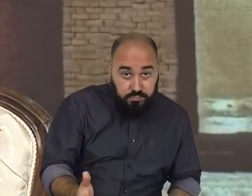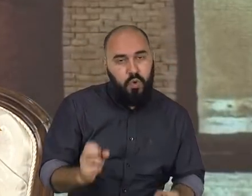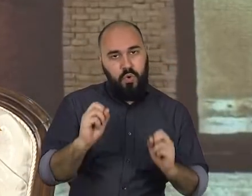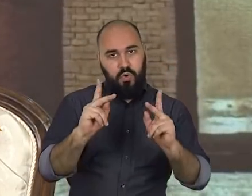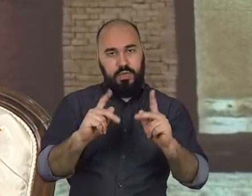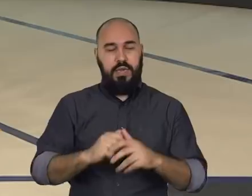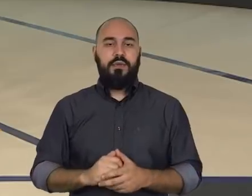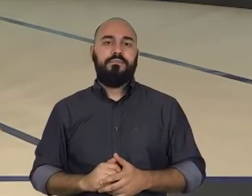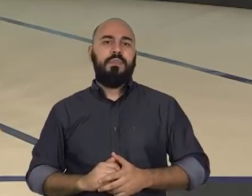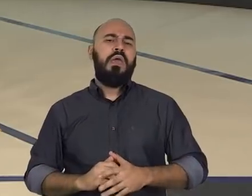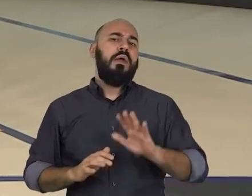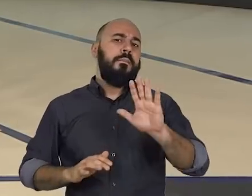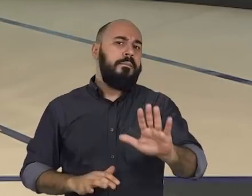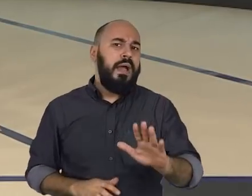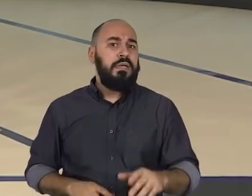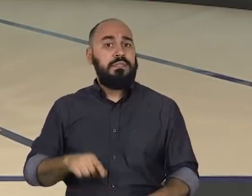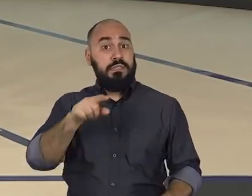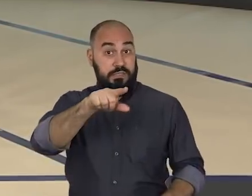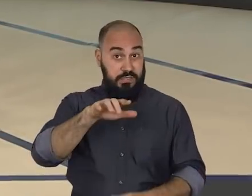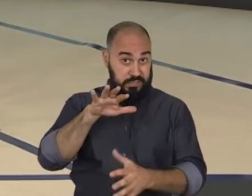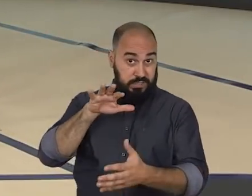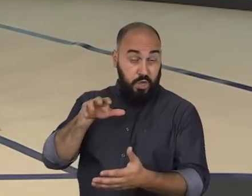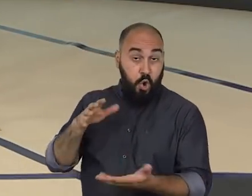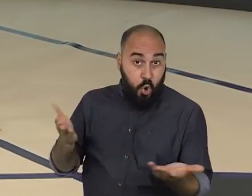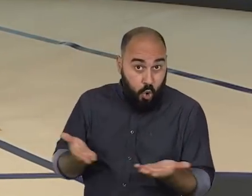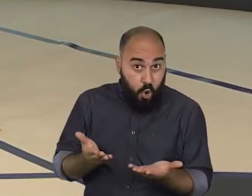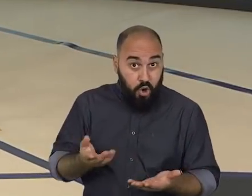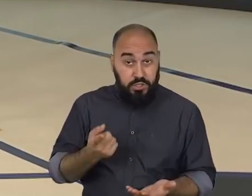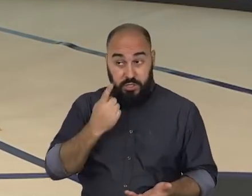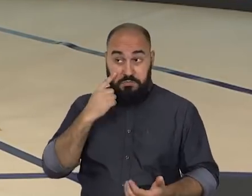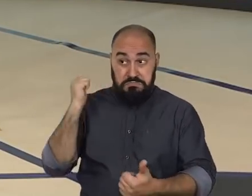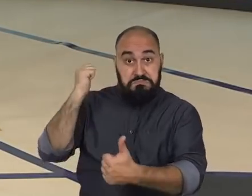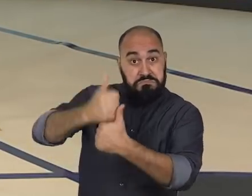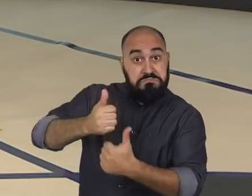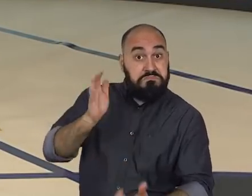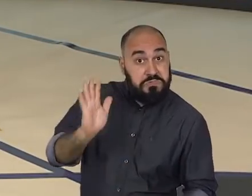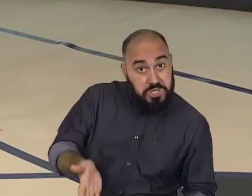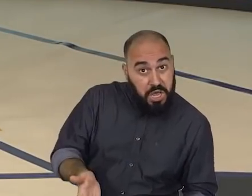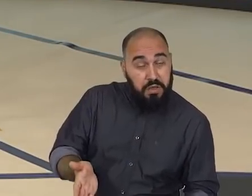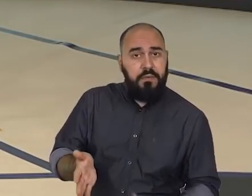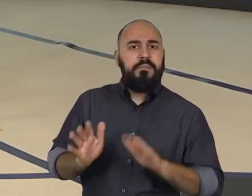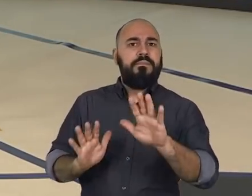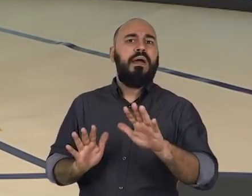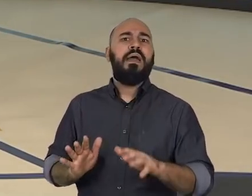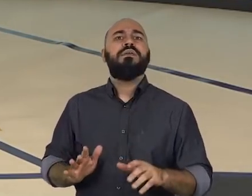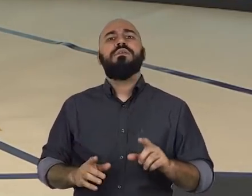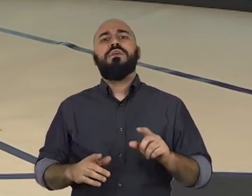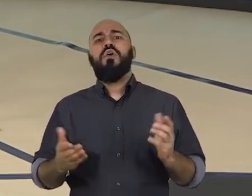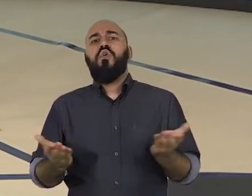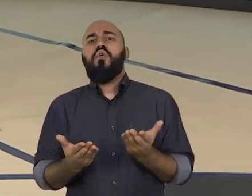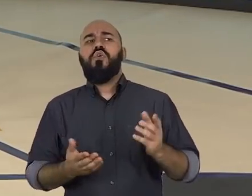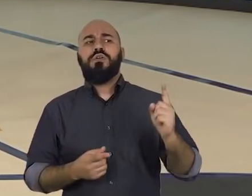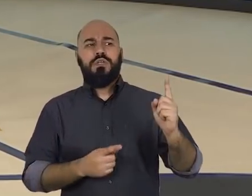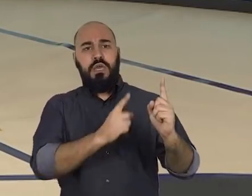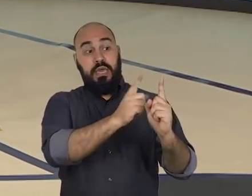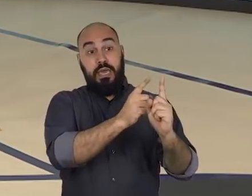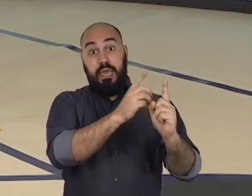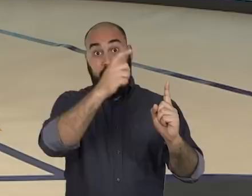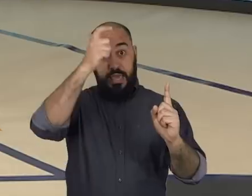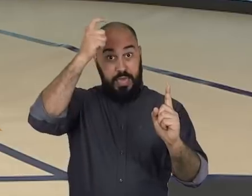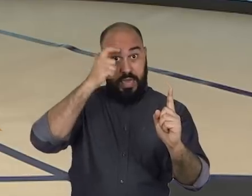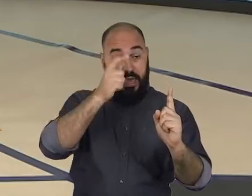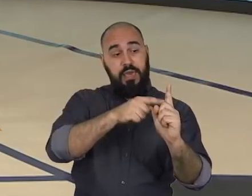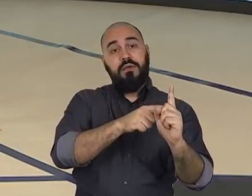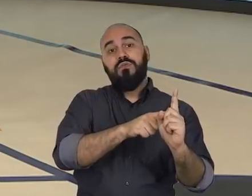Ok. Só que pelos critérios de hoje, no dia 2 de agosto do ano seguinte, aquele novo rei